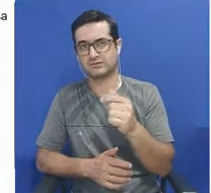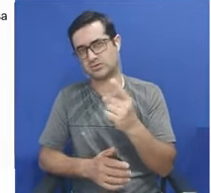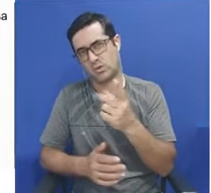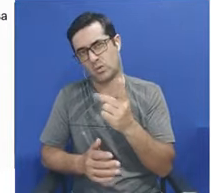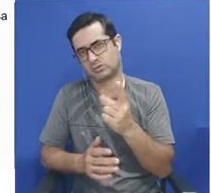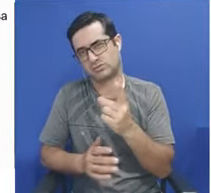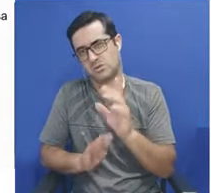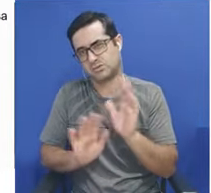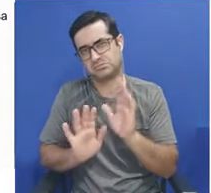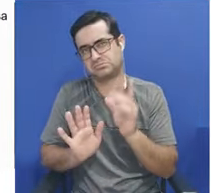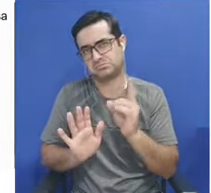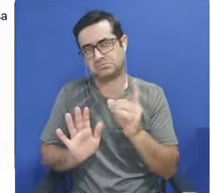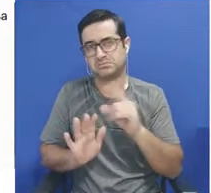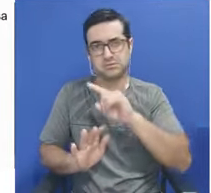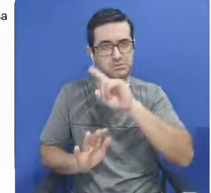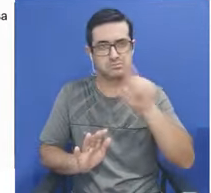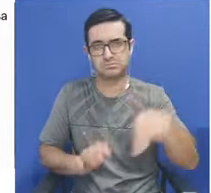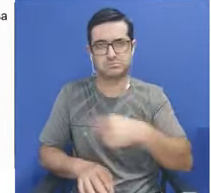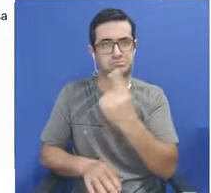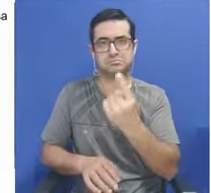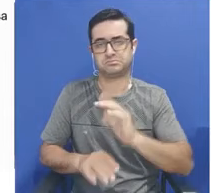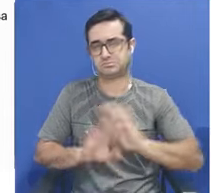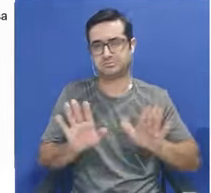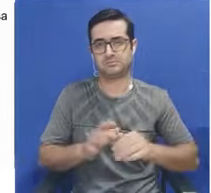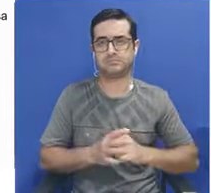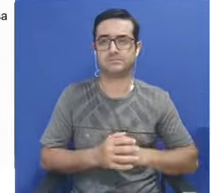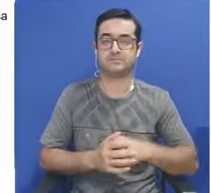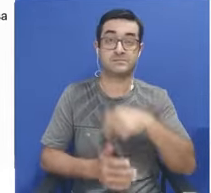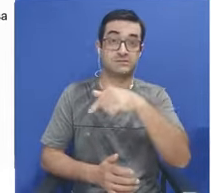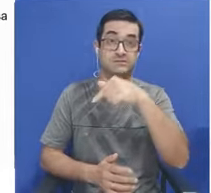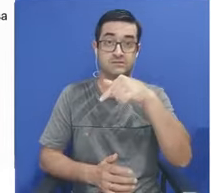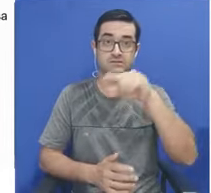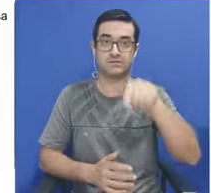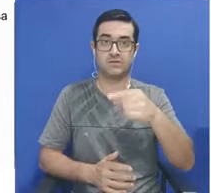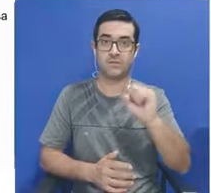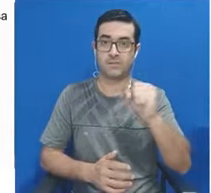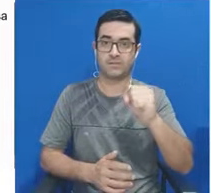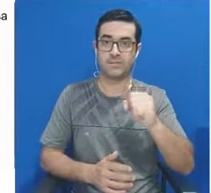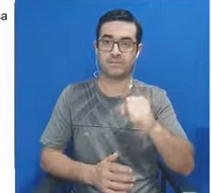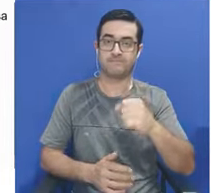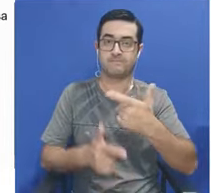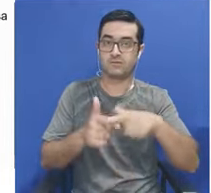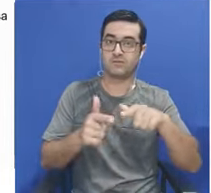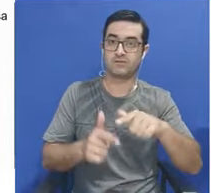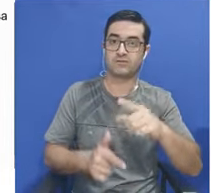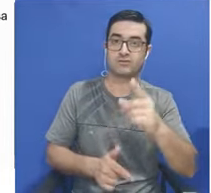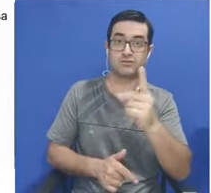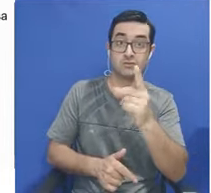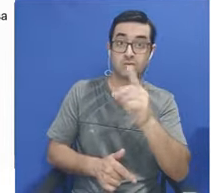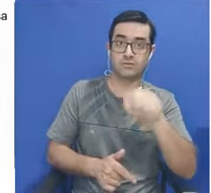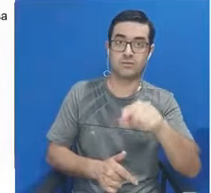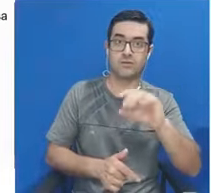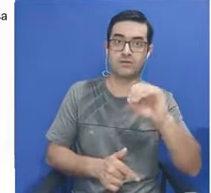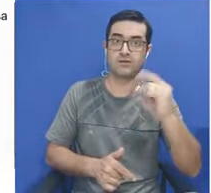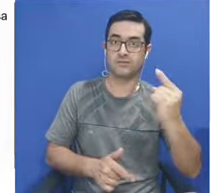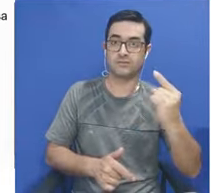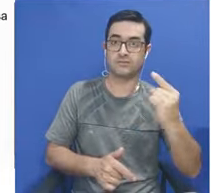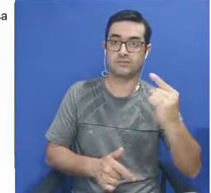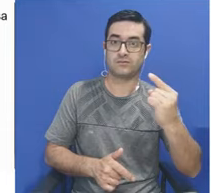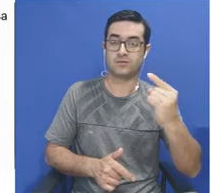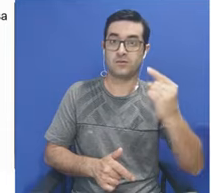77,8 gramas divididos por 12 gramas por mol. Ó, lembra que é gramas por mol? Então, o mol passa lá para cima, porque